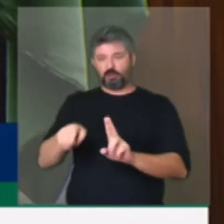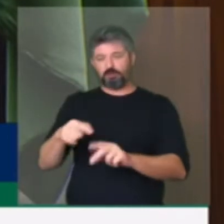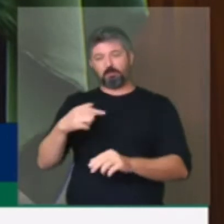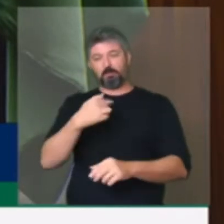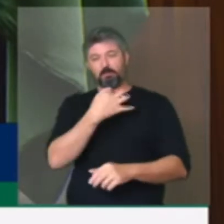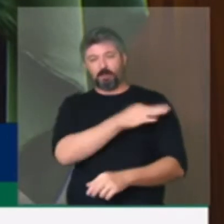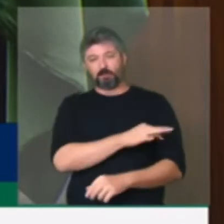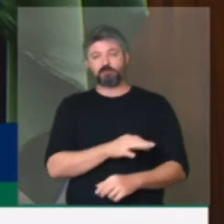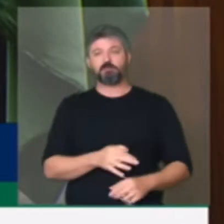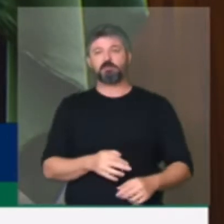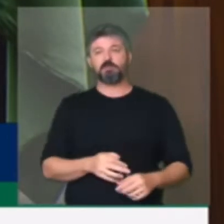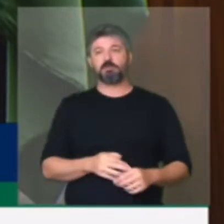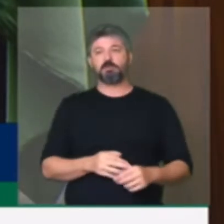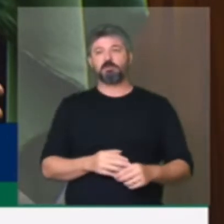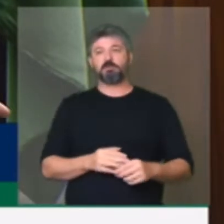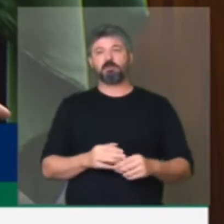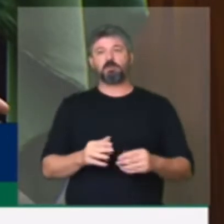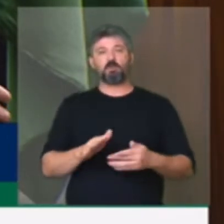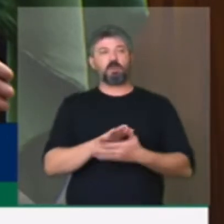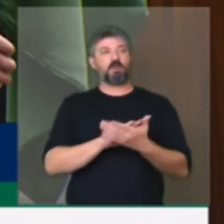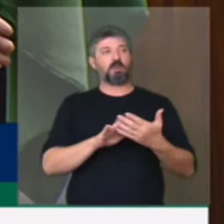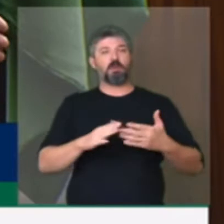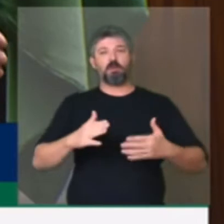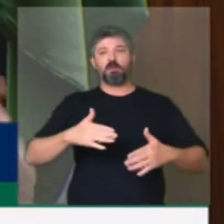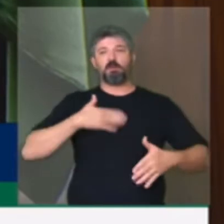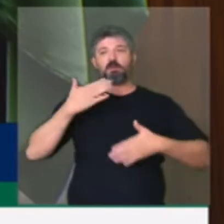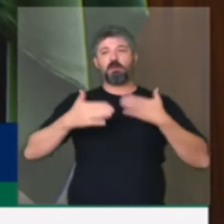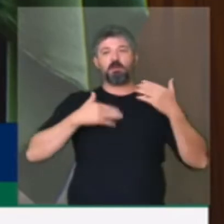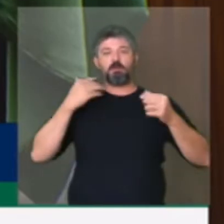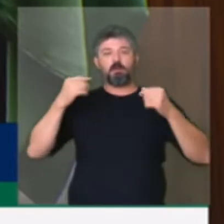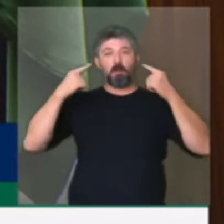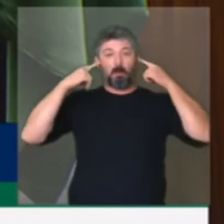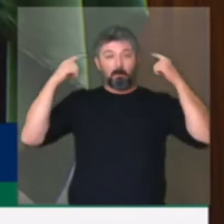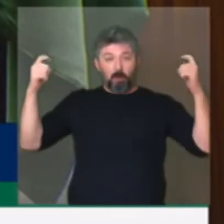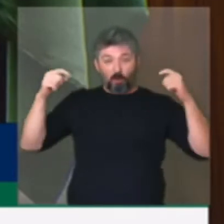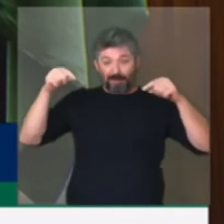Do nada começam a surgir mais bombas aonde nós estávamos.